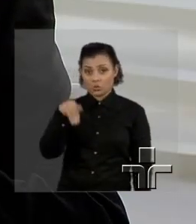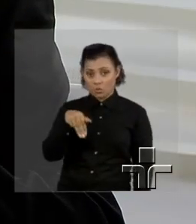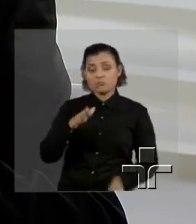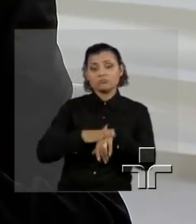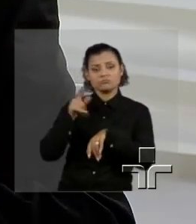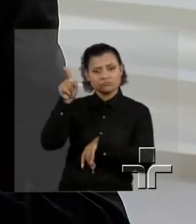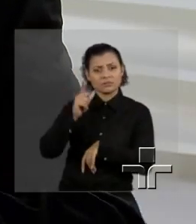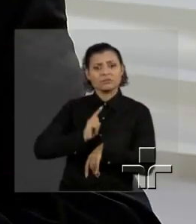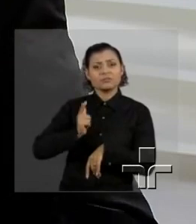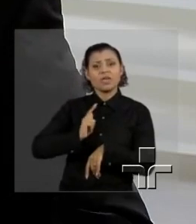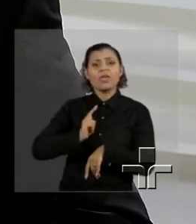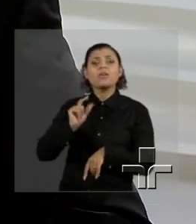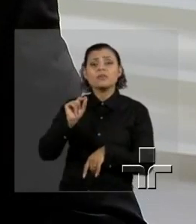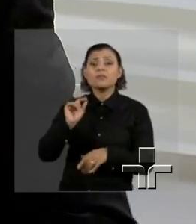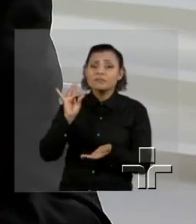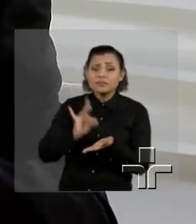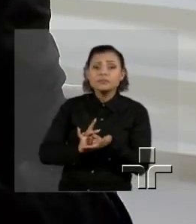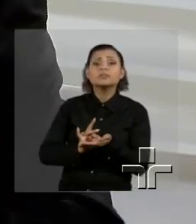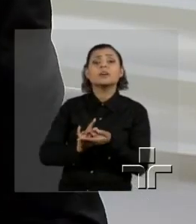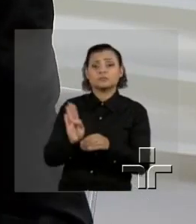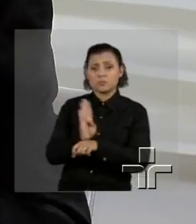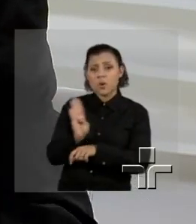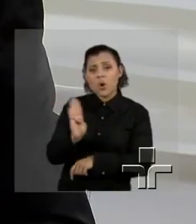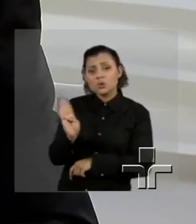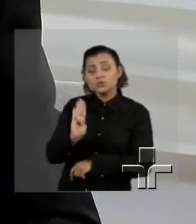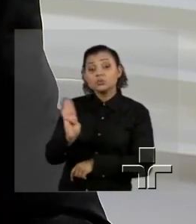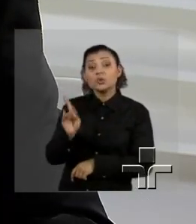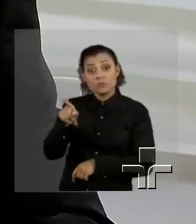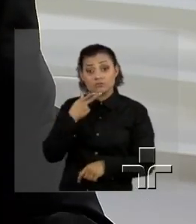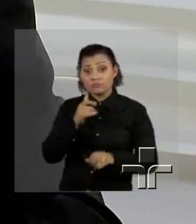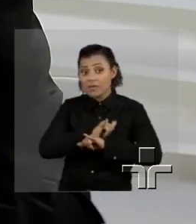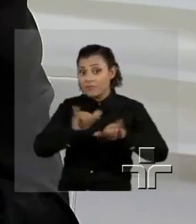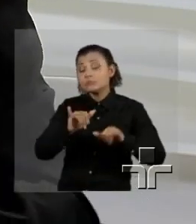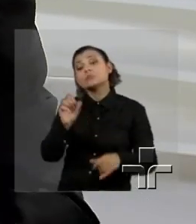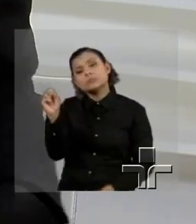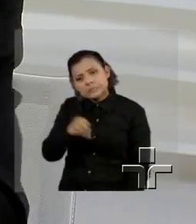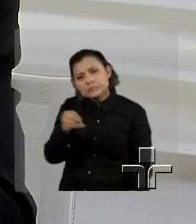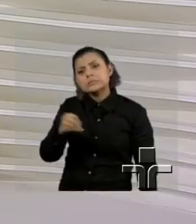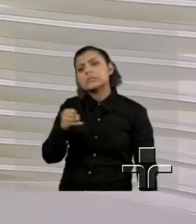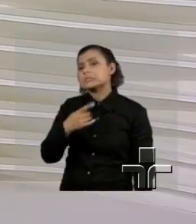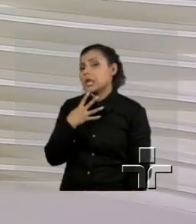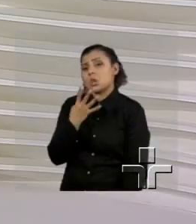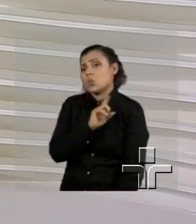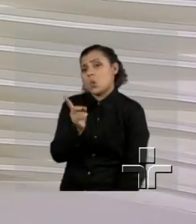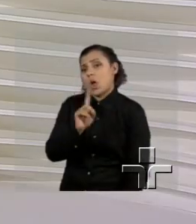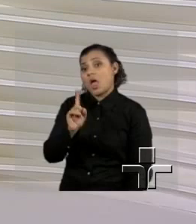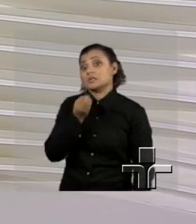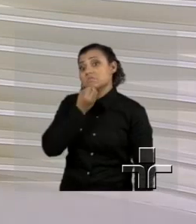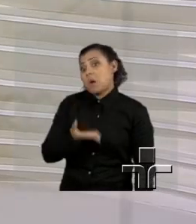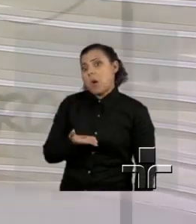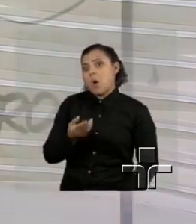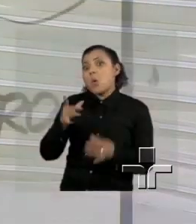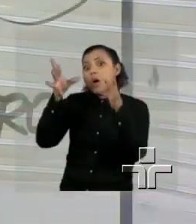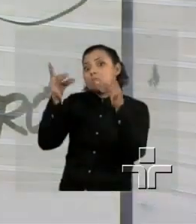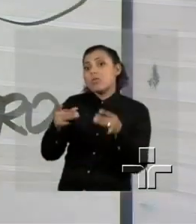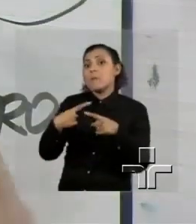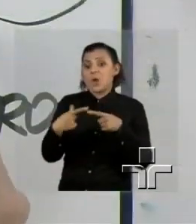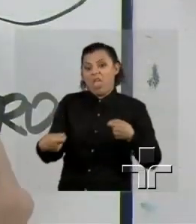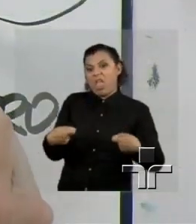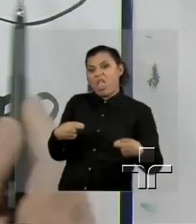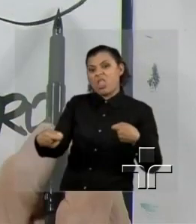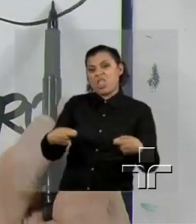e aproveitando esse frescor ainda, o senhor saiu do governo há apenas 1 mês e meio, né? O senhor já em abril, maio, dizia que